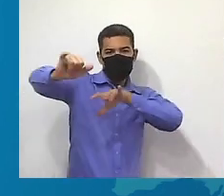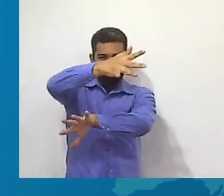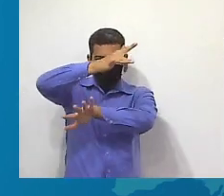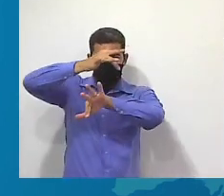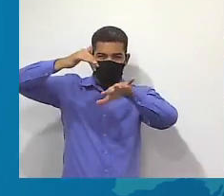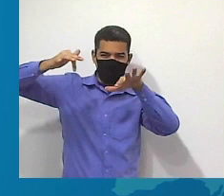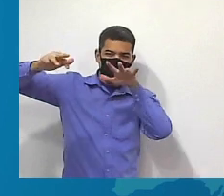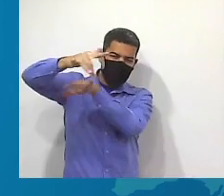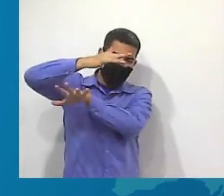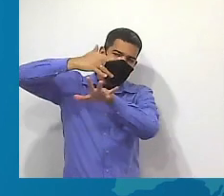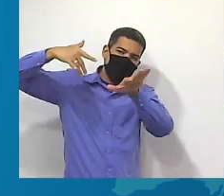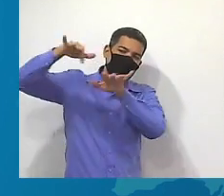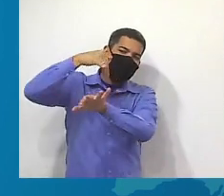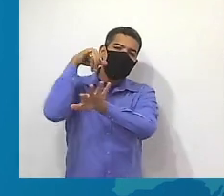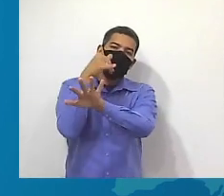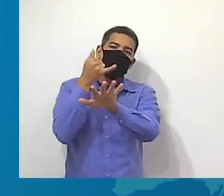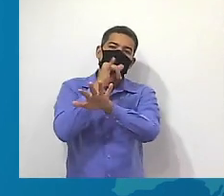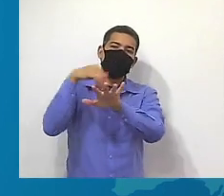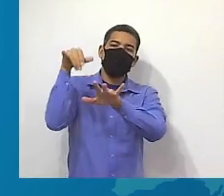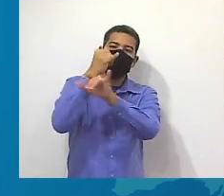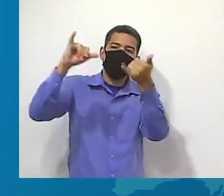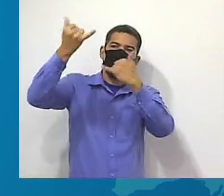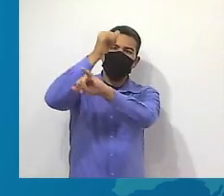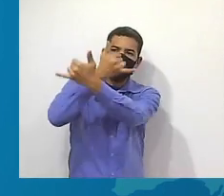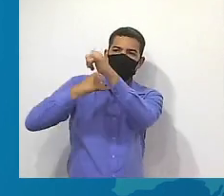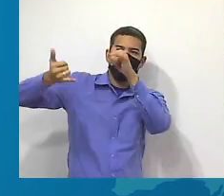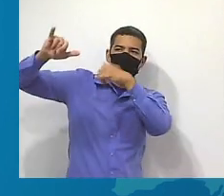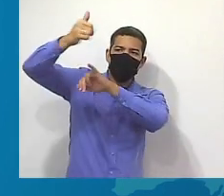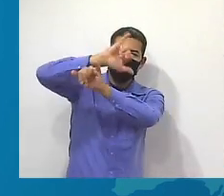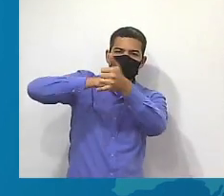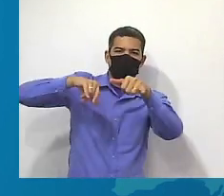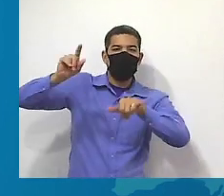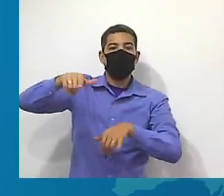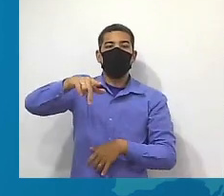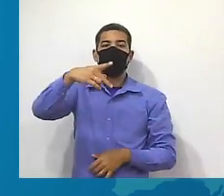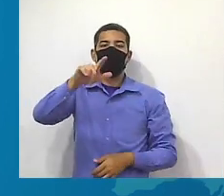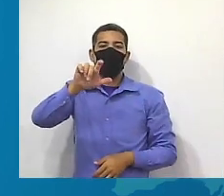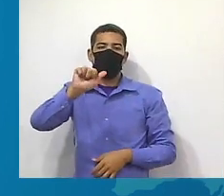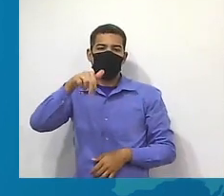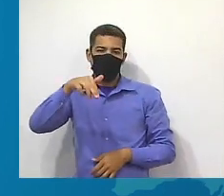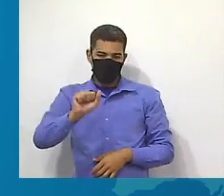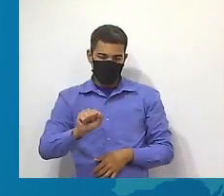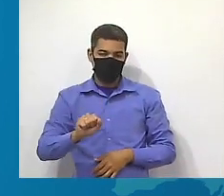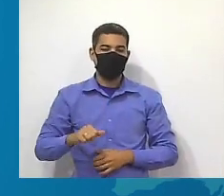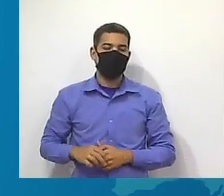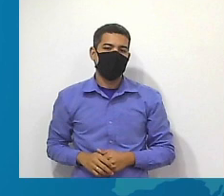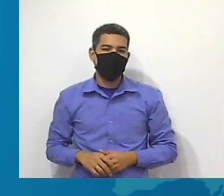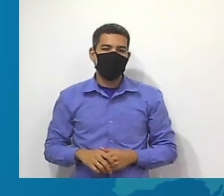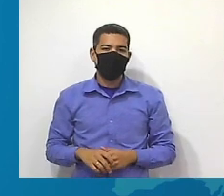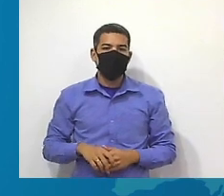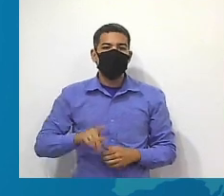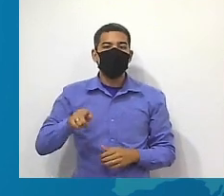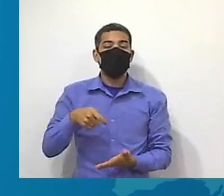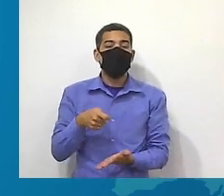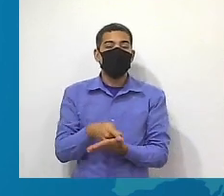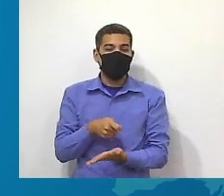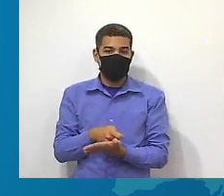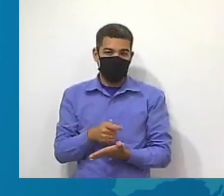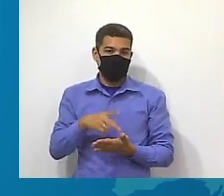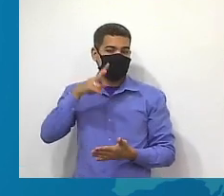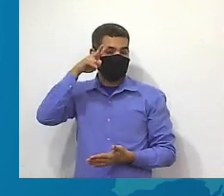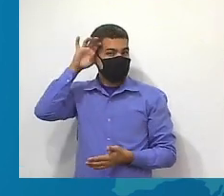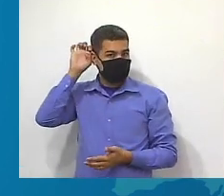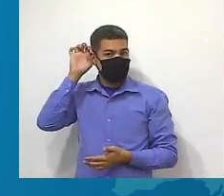cargas elétricas se movimentando de forma intensa. Isso é o plasma. A gente costuma cobrar isso no vestibular